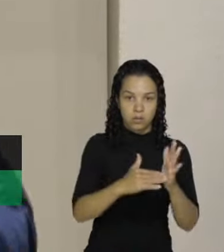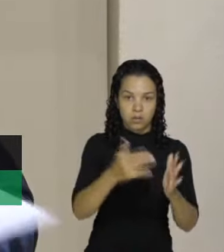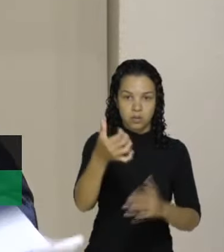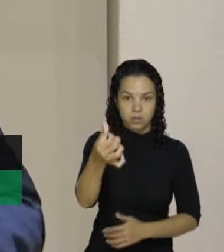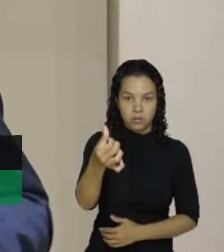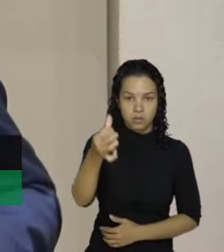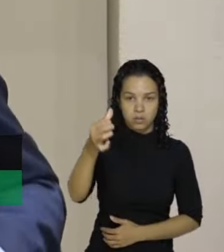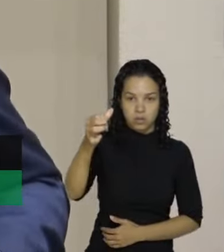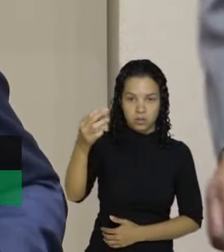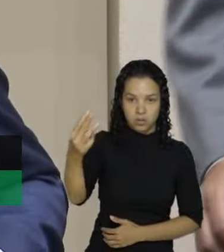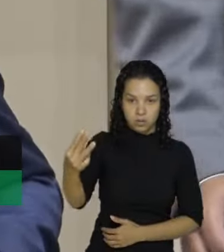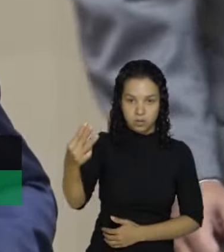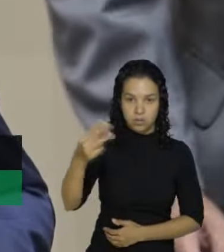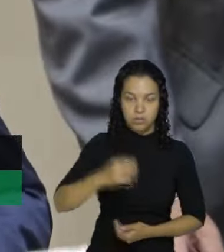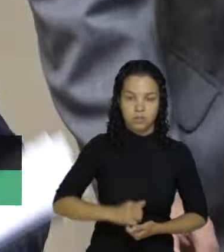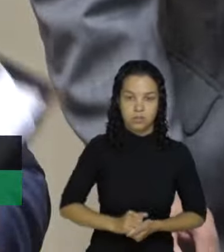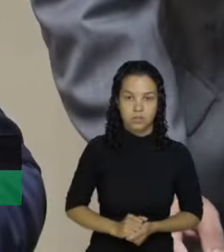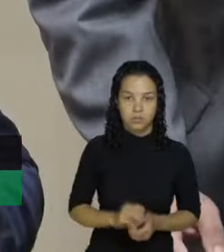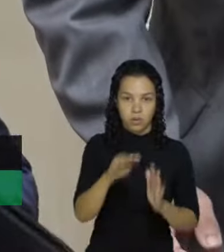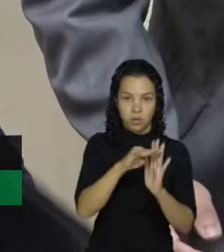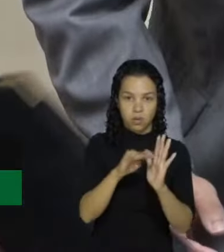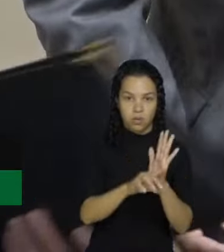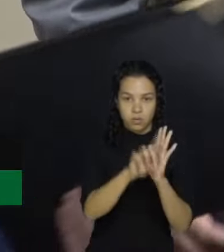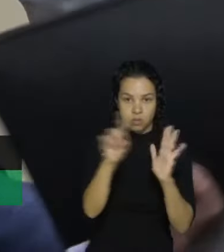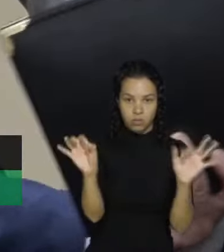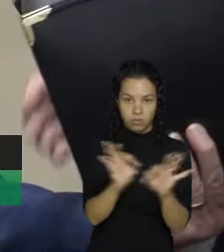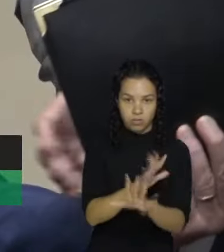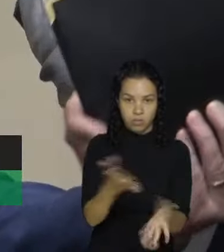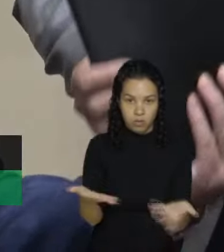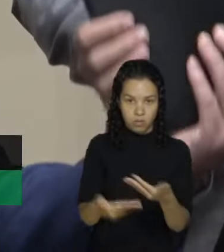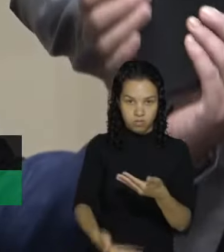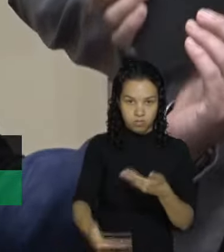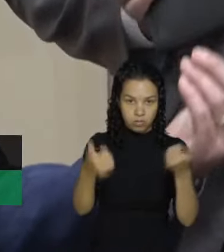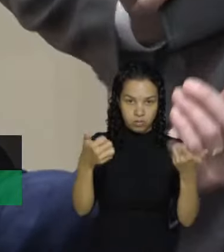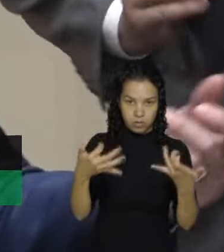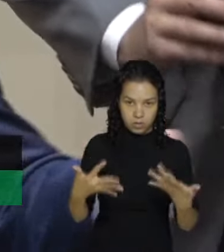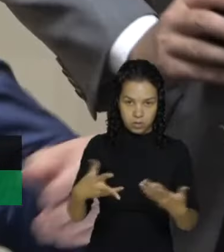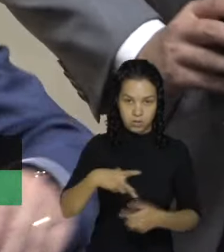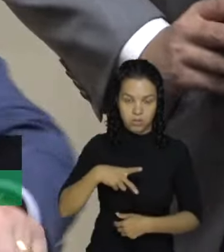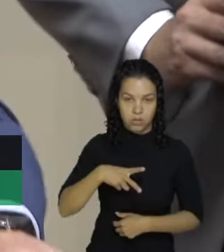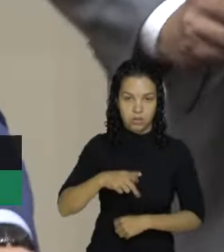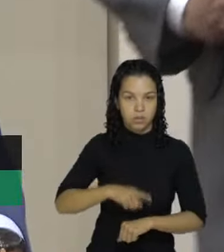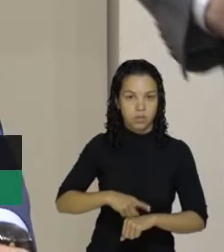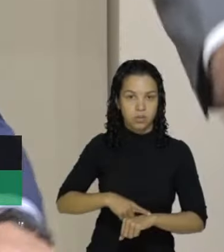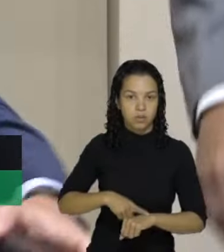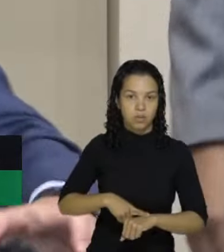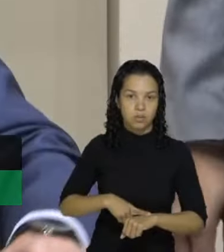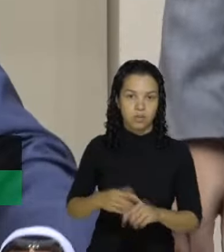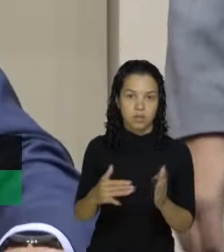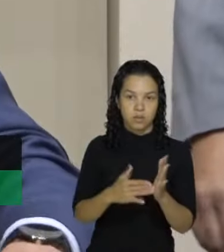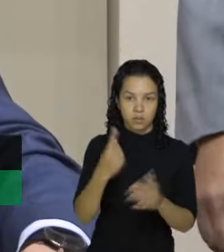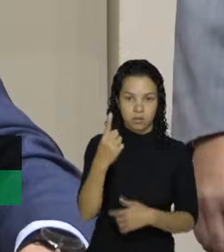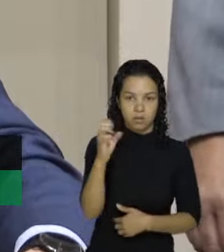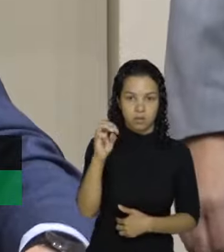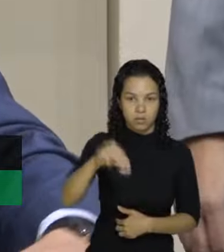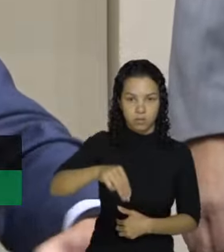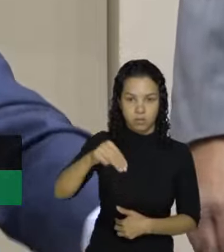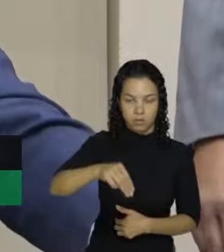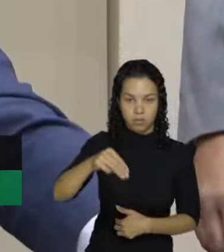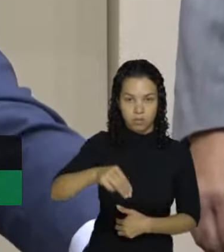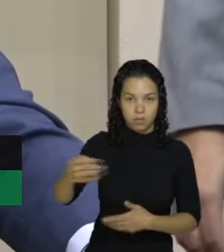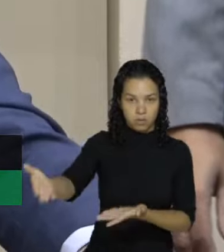a 63. Fim da ordem do dia. Passamos às explicações pessoais. Pelo tempo de até 10 minutos, fará uso da